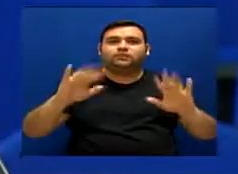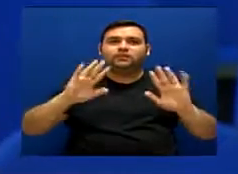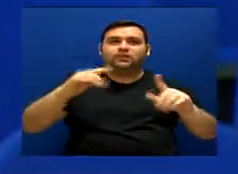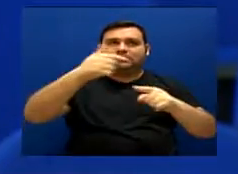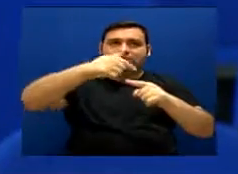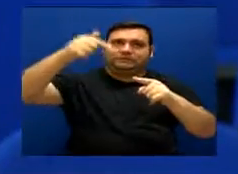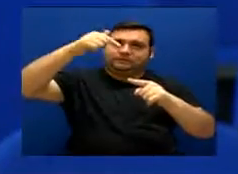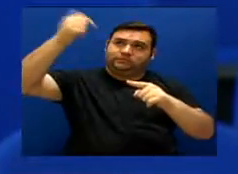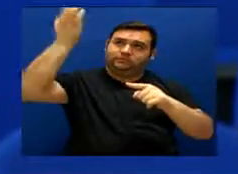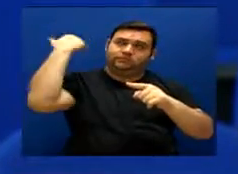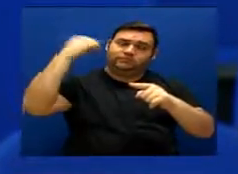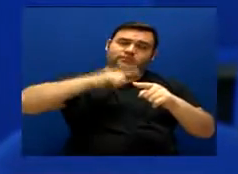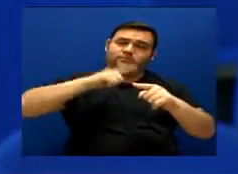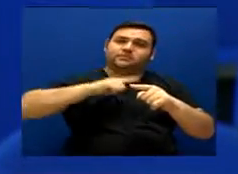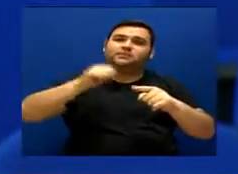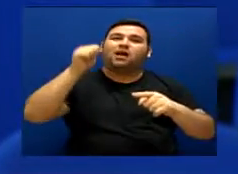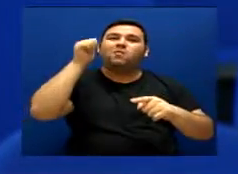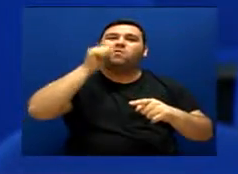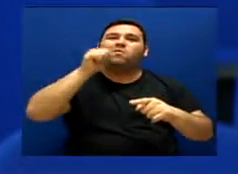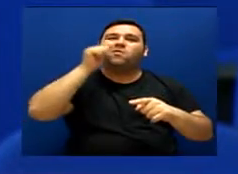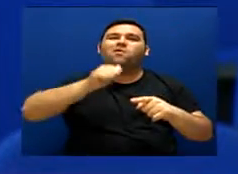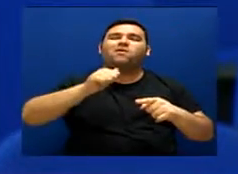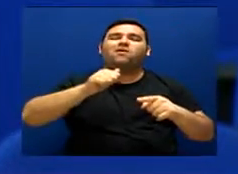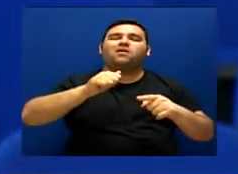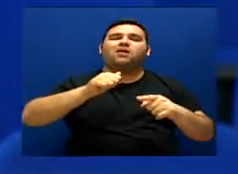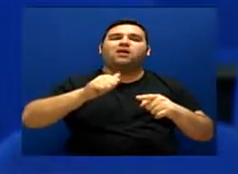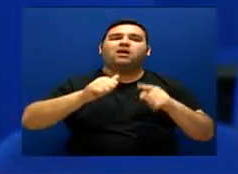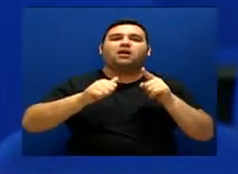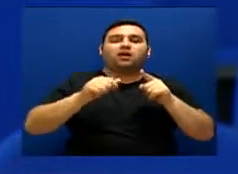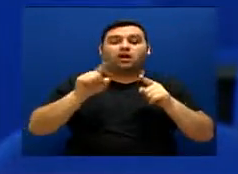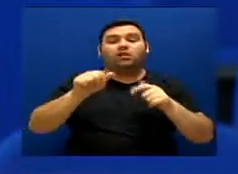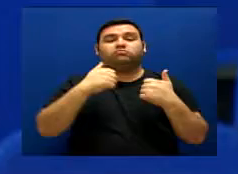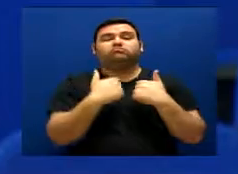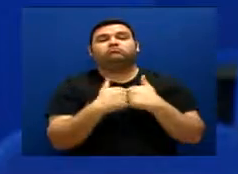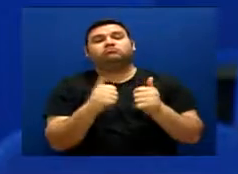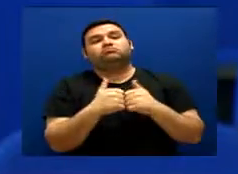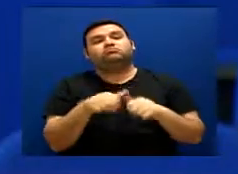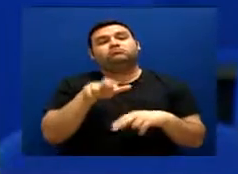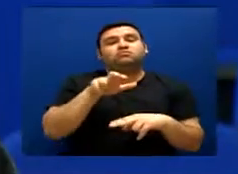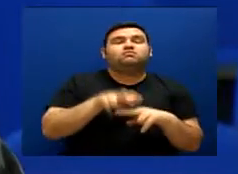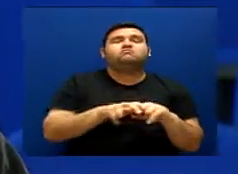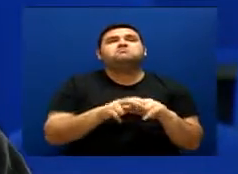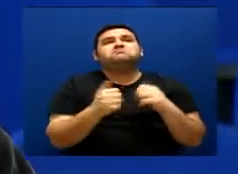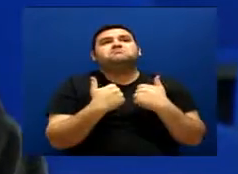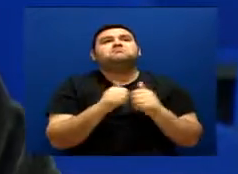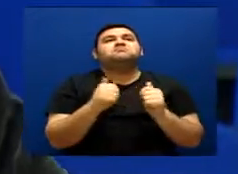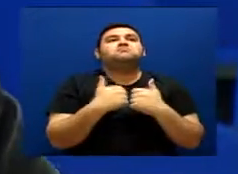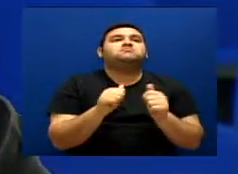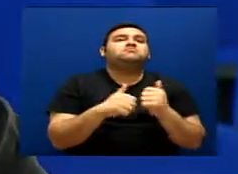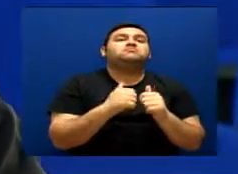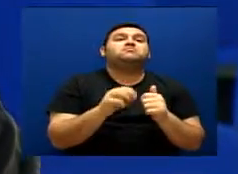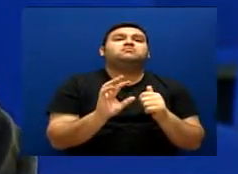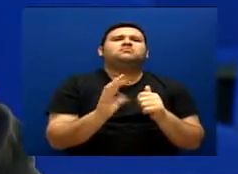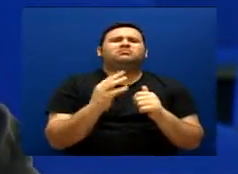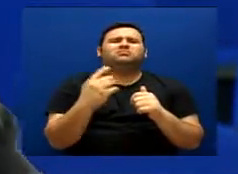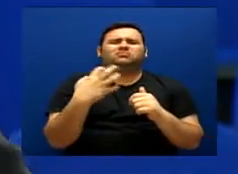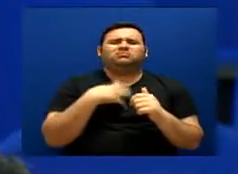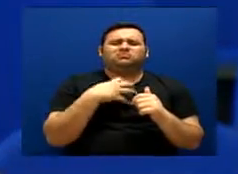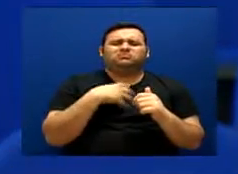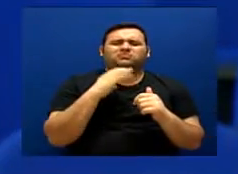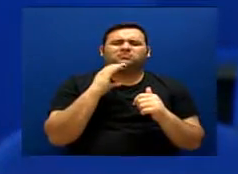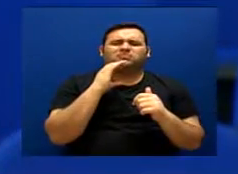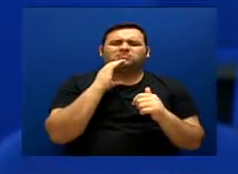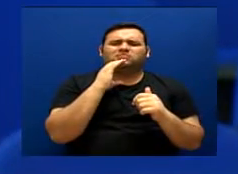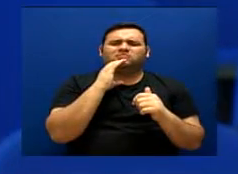algumas semanas sobre uma mulher que estava sentada, né, no ônibus e sentiu...